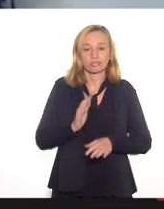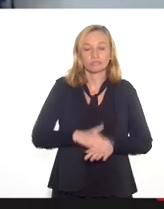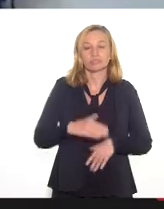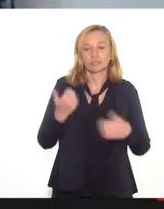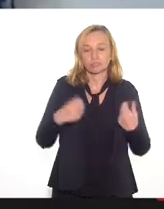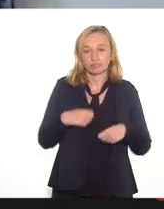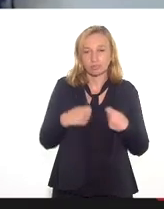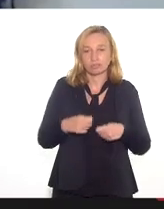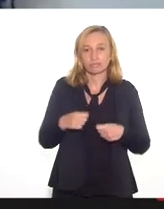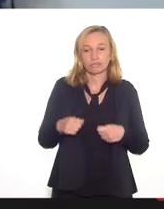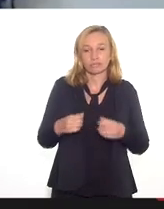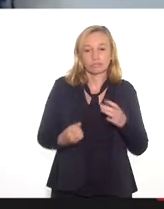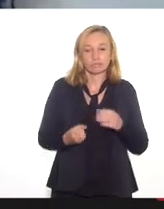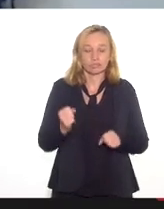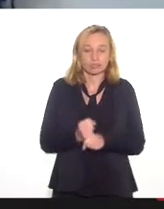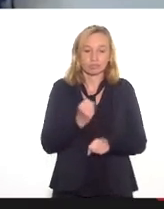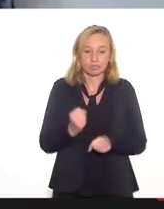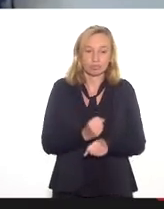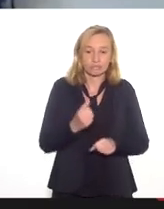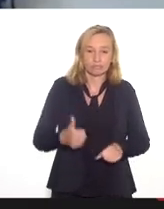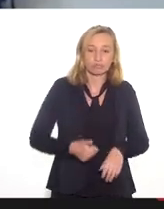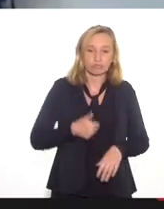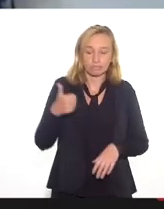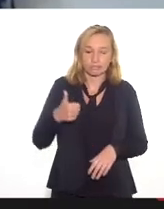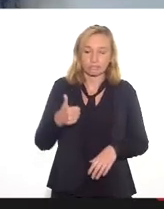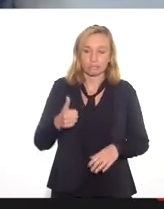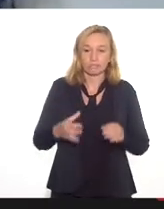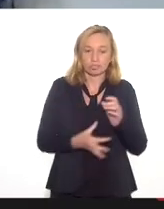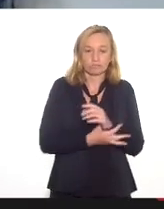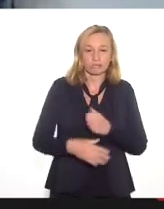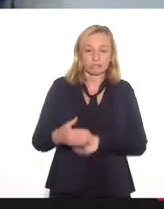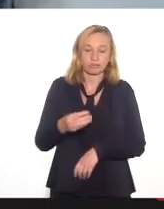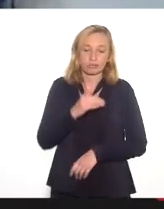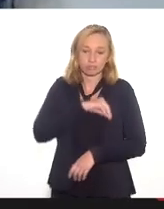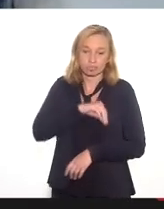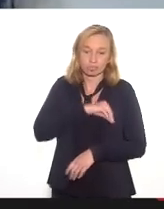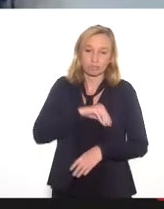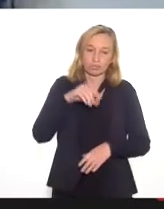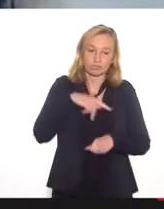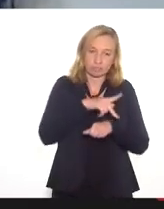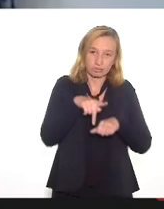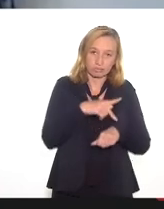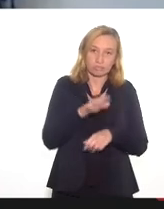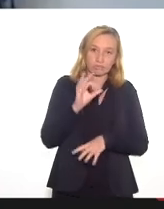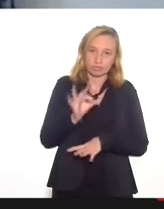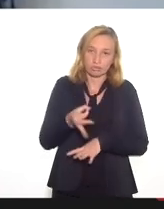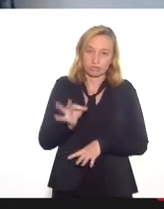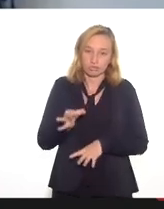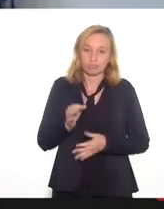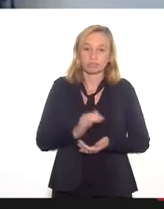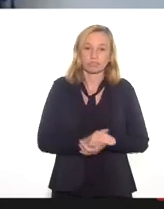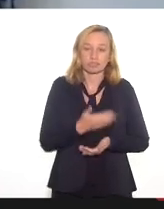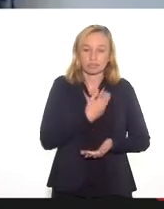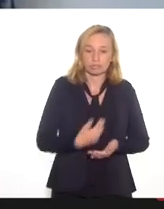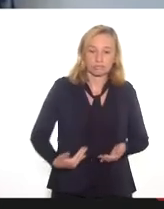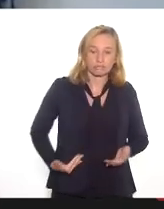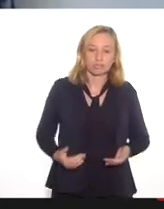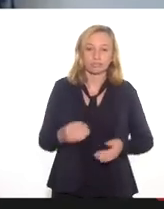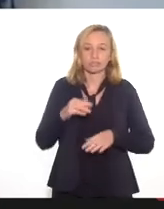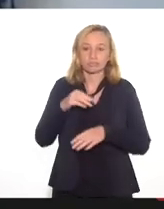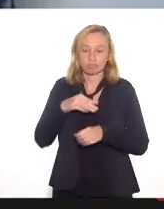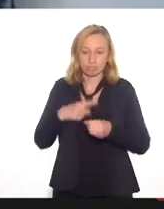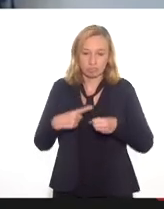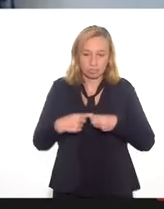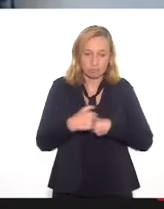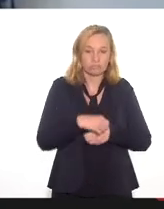necessita vamos construir um bem público que é a segurança de renda no país e certamente os governos municipais